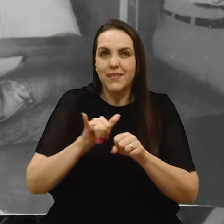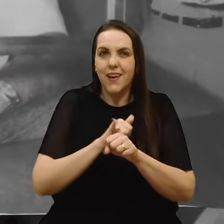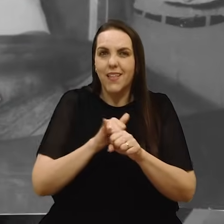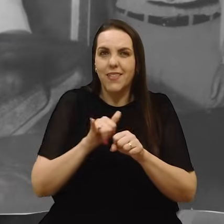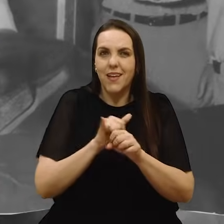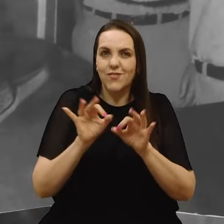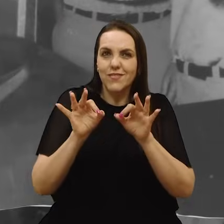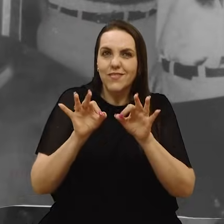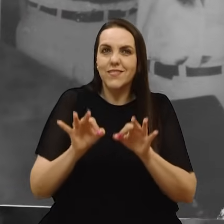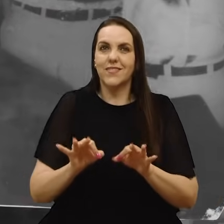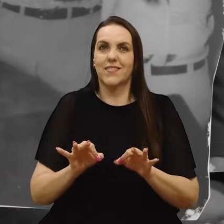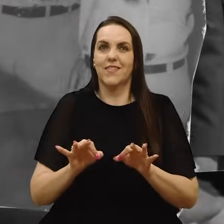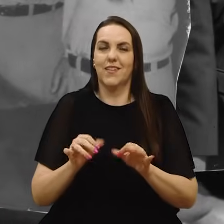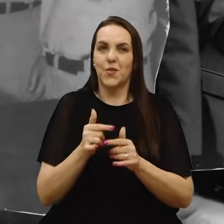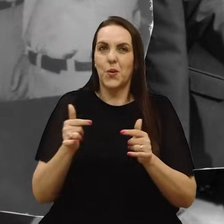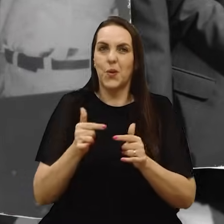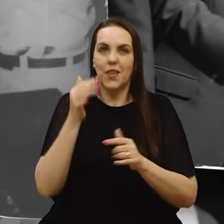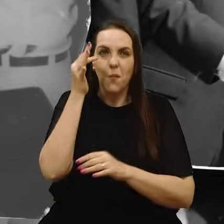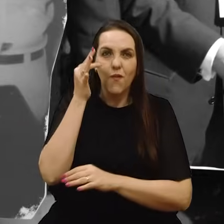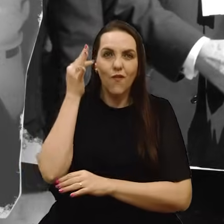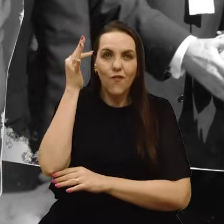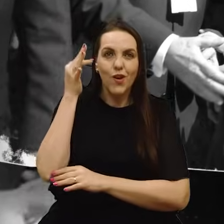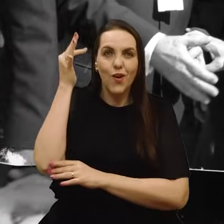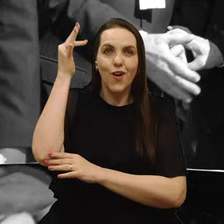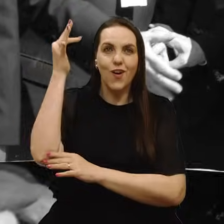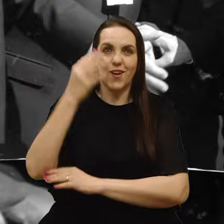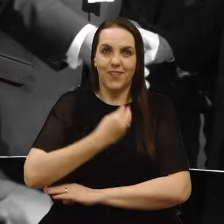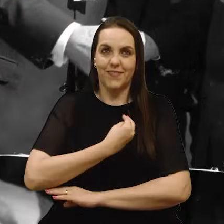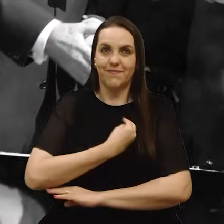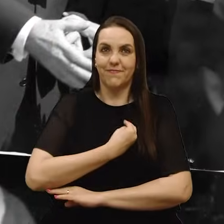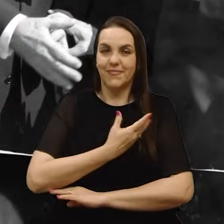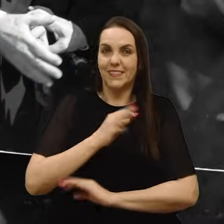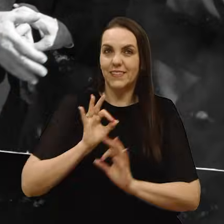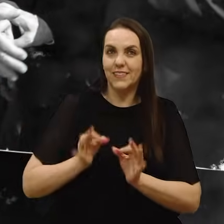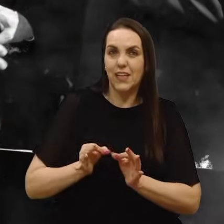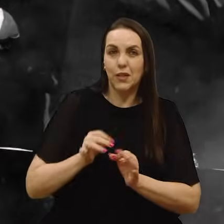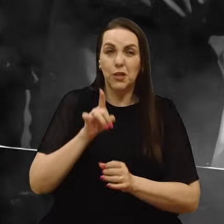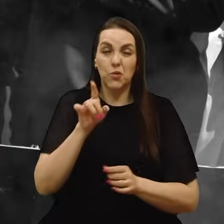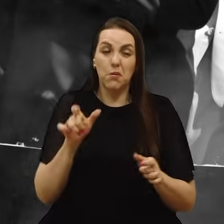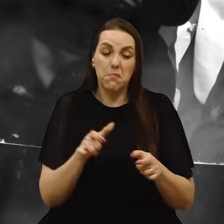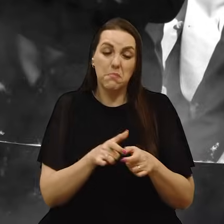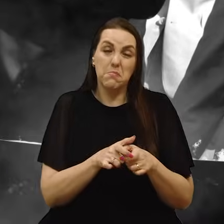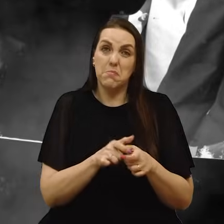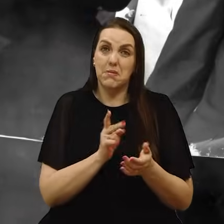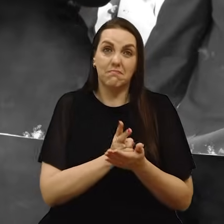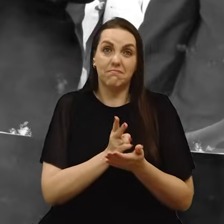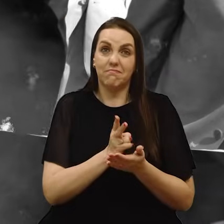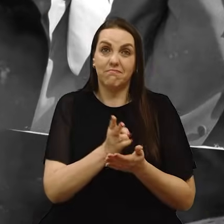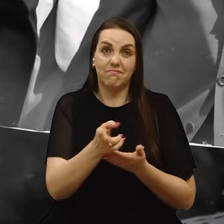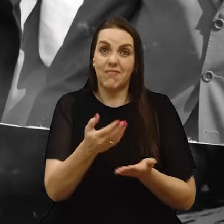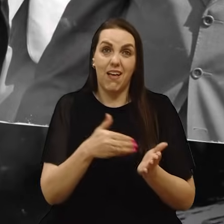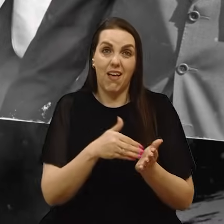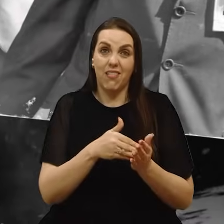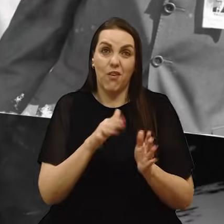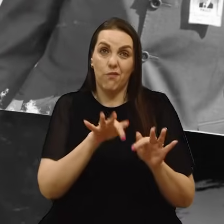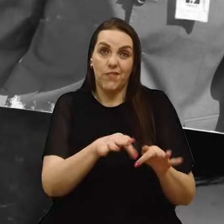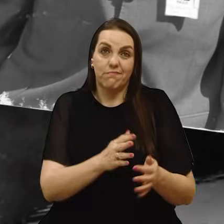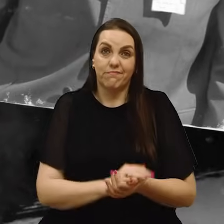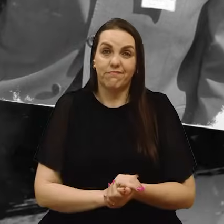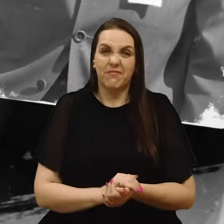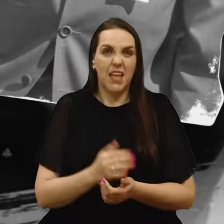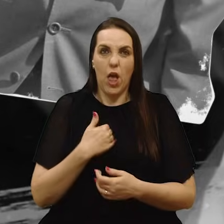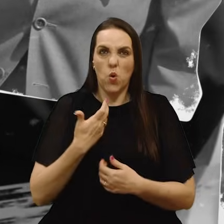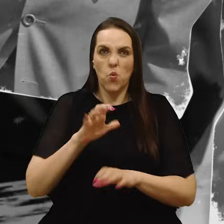ter uma estratégia, sem ter uma filosofia de vida, tu fica pequeno o resto da